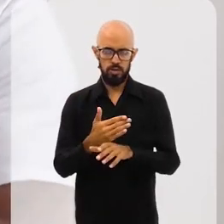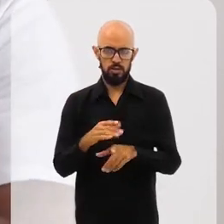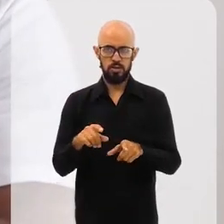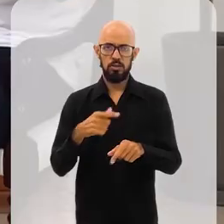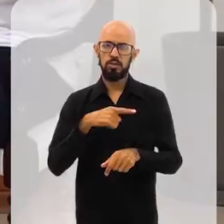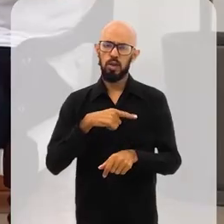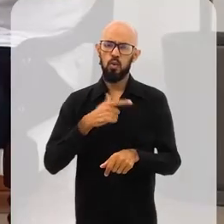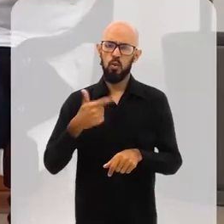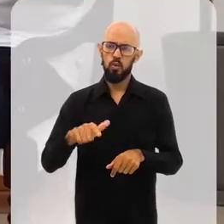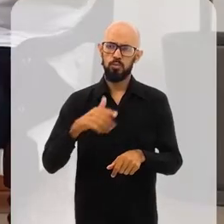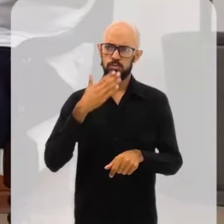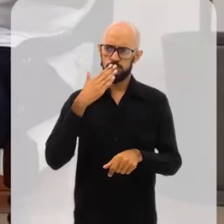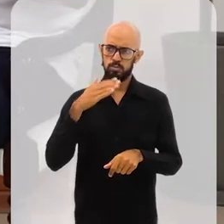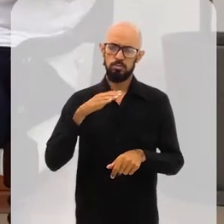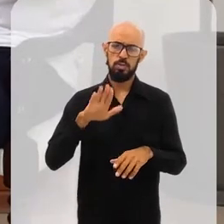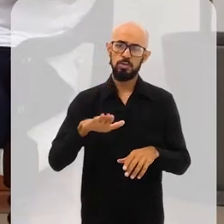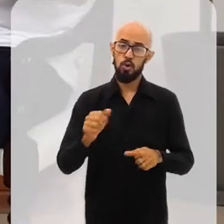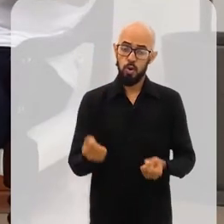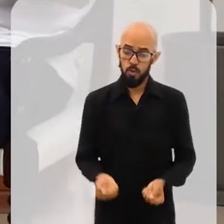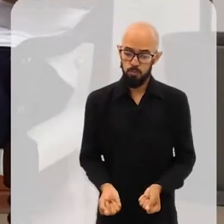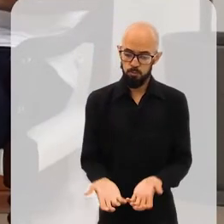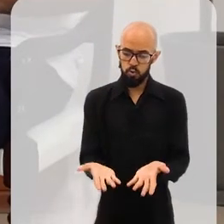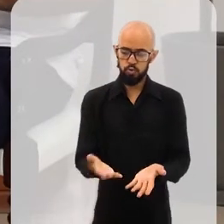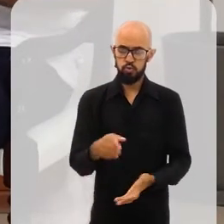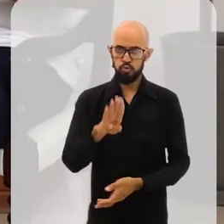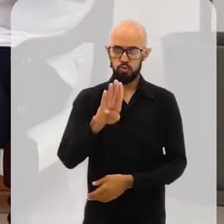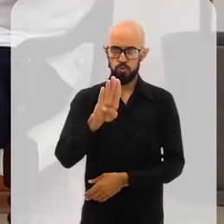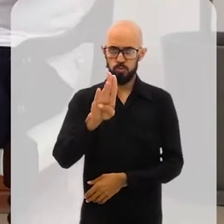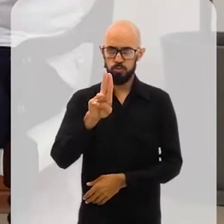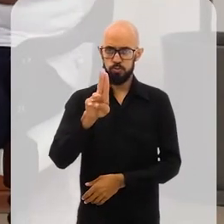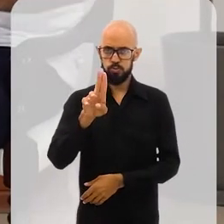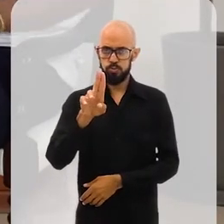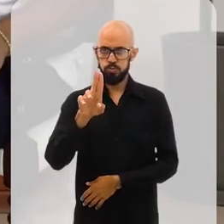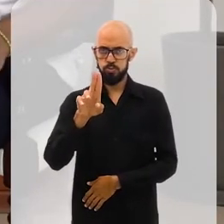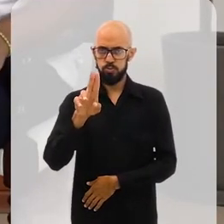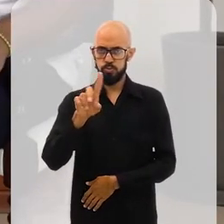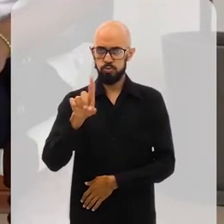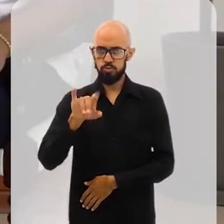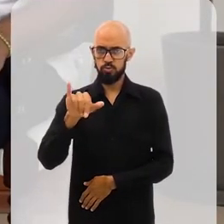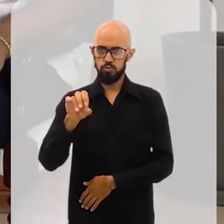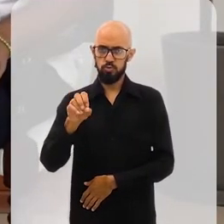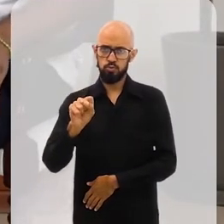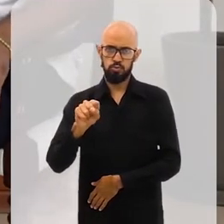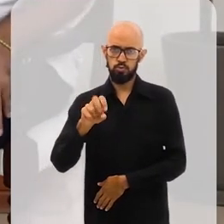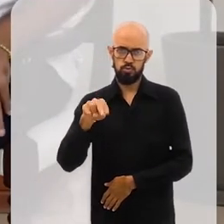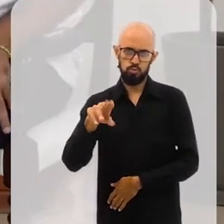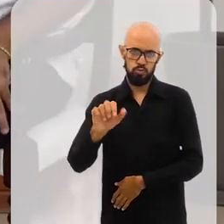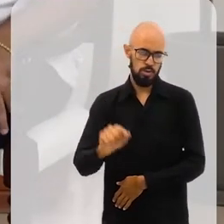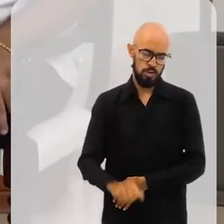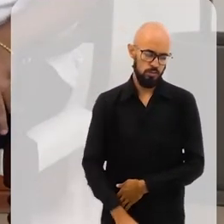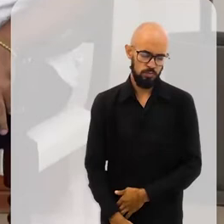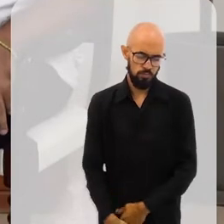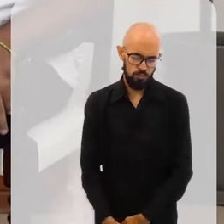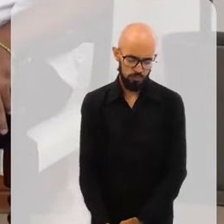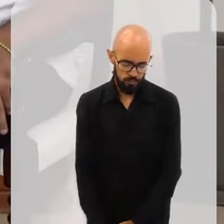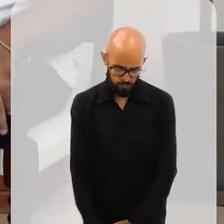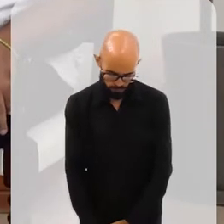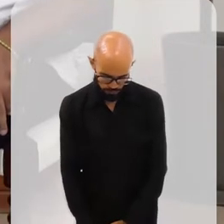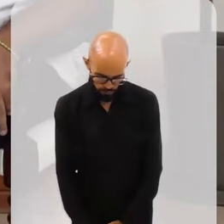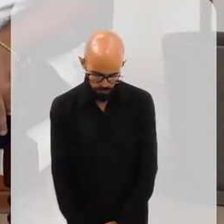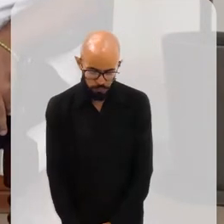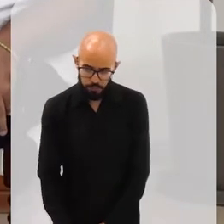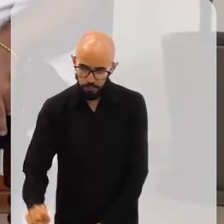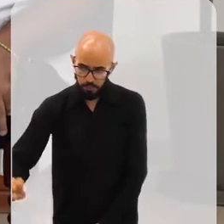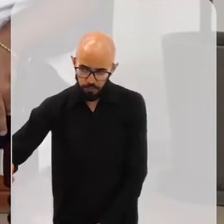conhece. Então, tem alguns outros oráculos. O búzio nunca. O búzio está direcionado diretamente à questão de